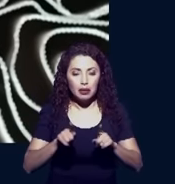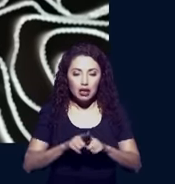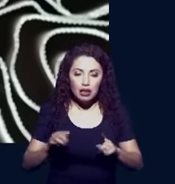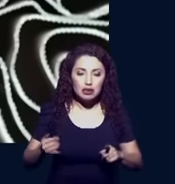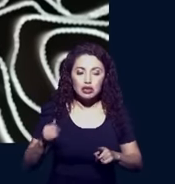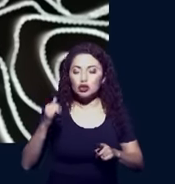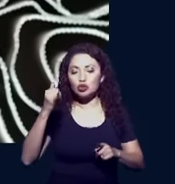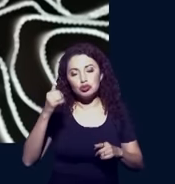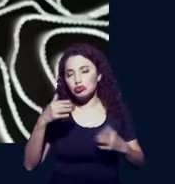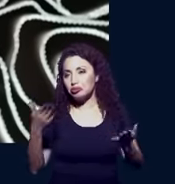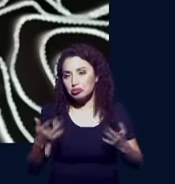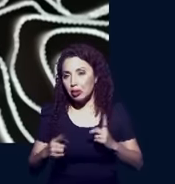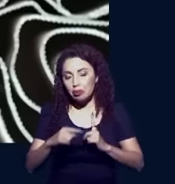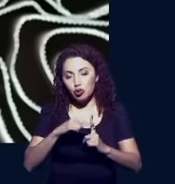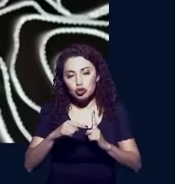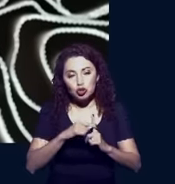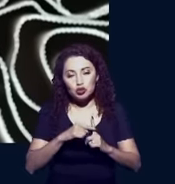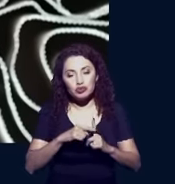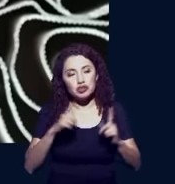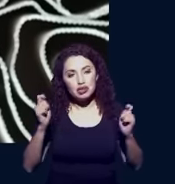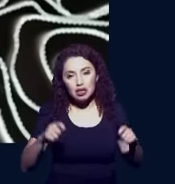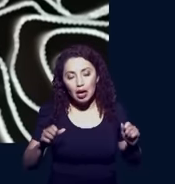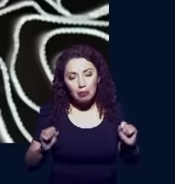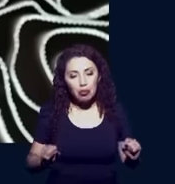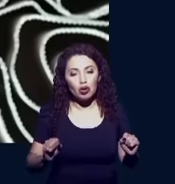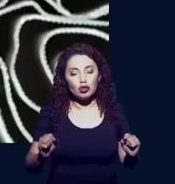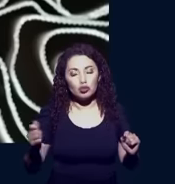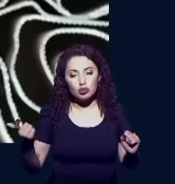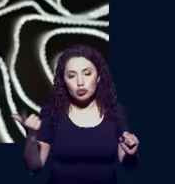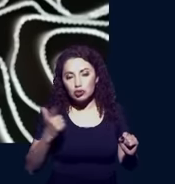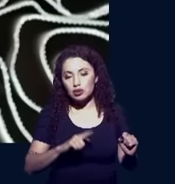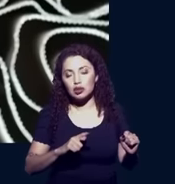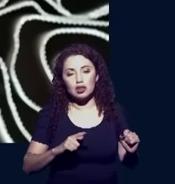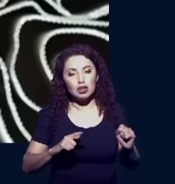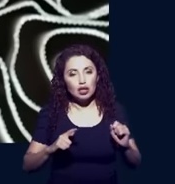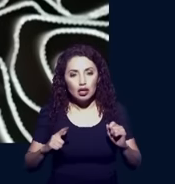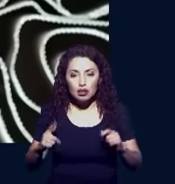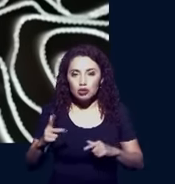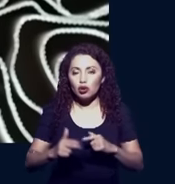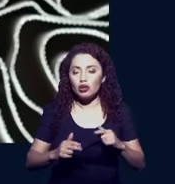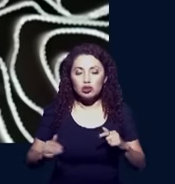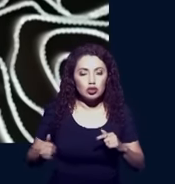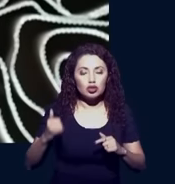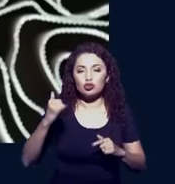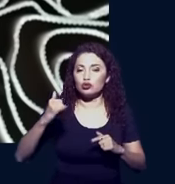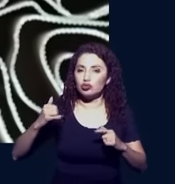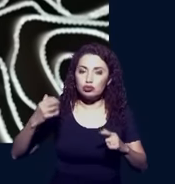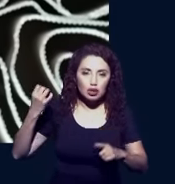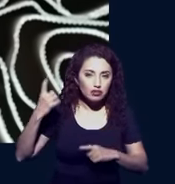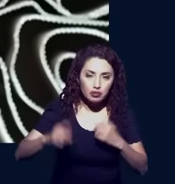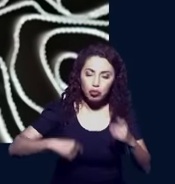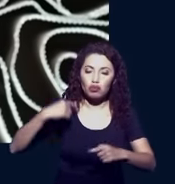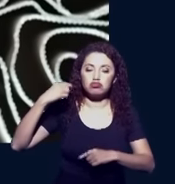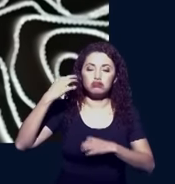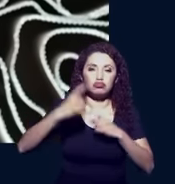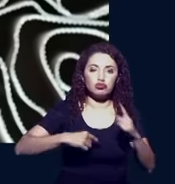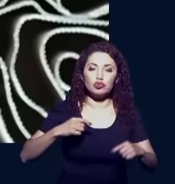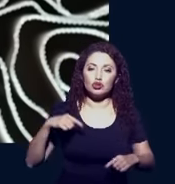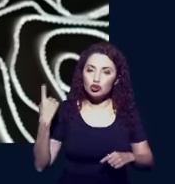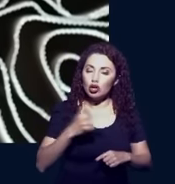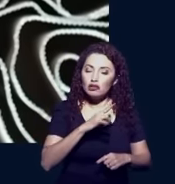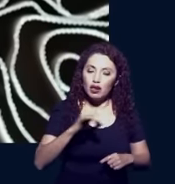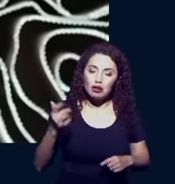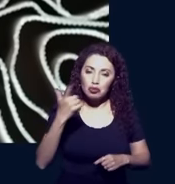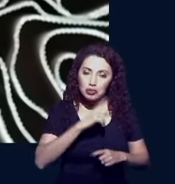francamente positivo a gente pode dar mais seis rodadas de taxa de c e taxa de juros aqui aqui que a gente ainda vai est com diferencial